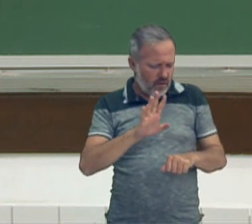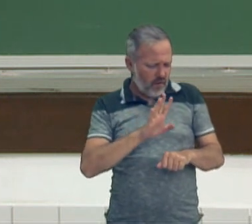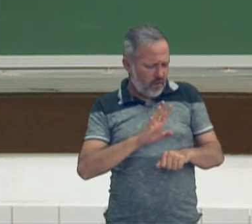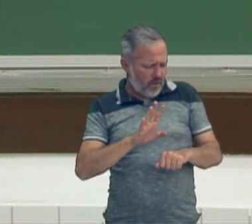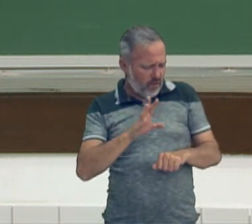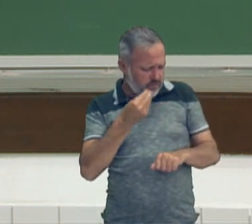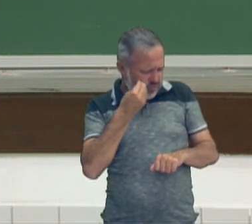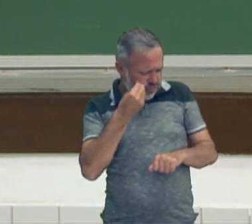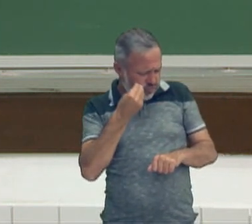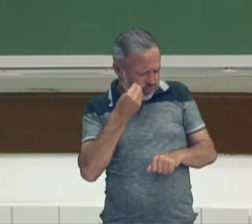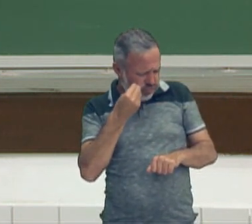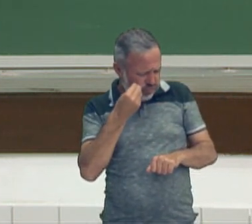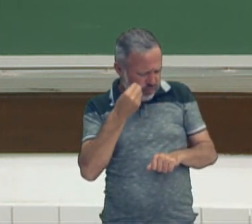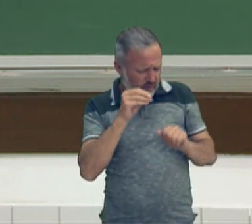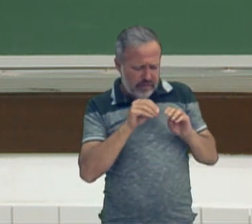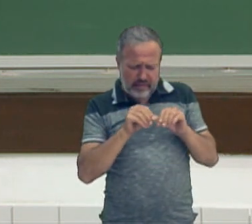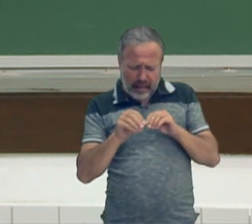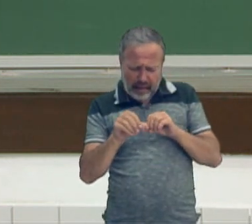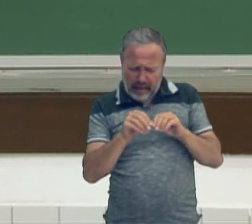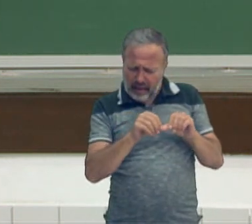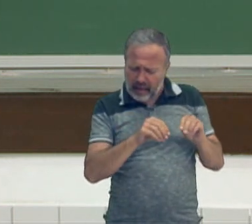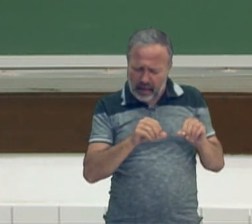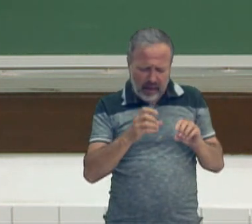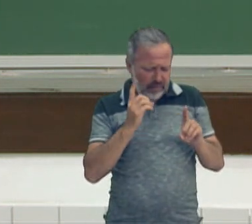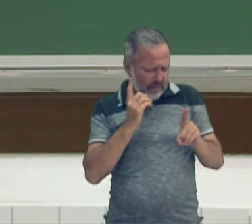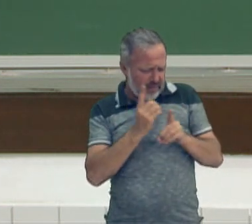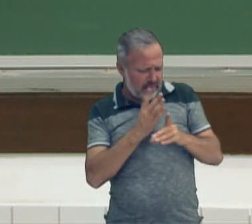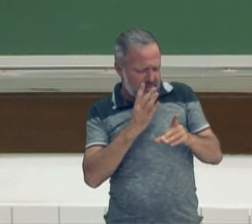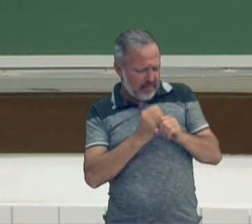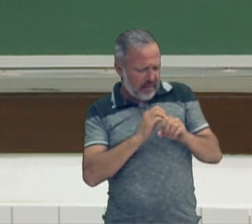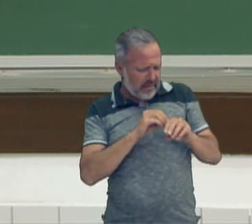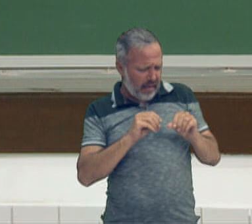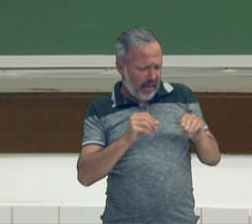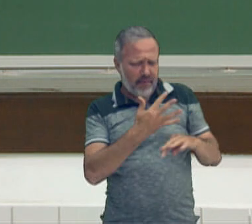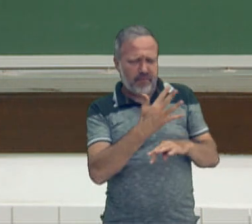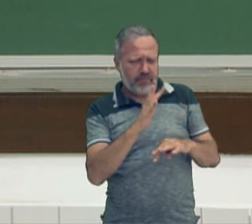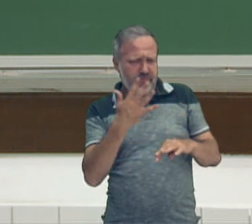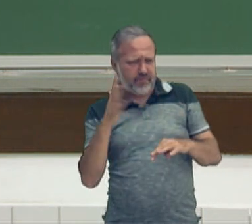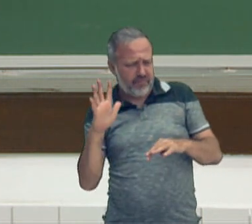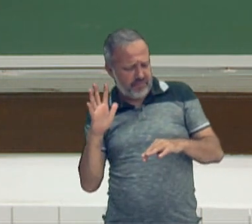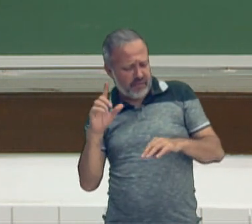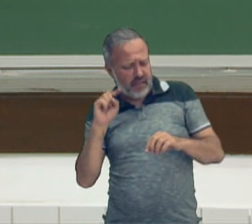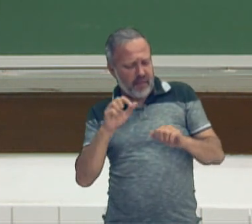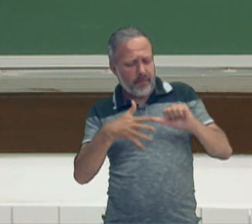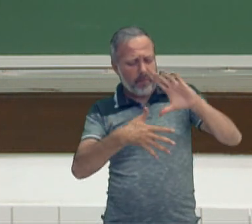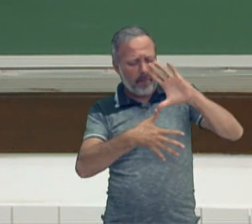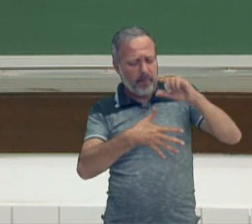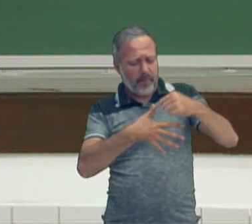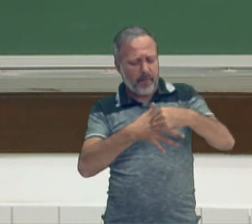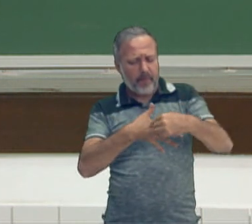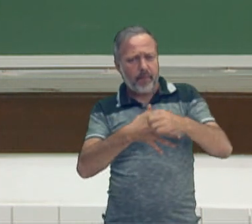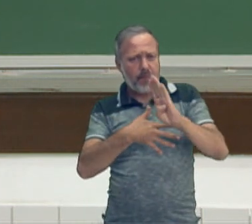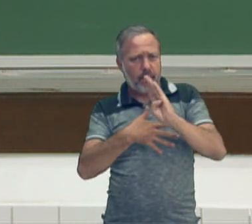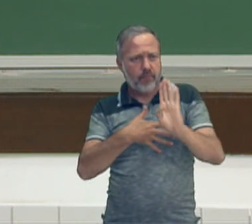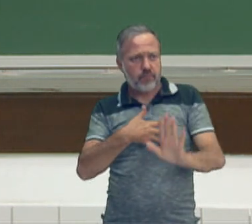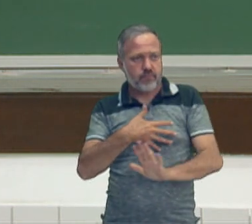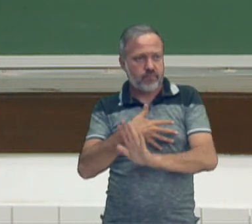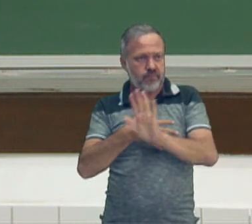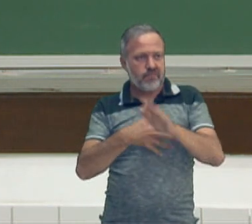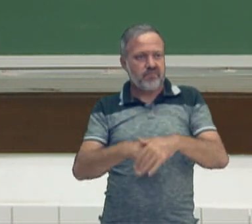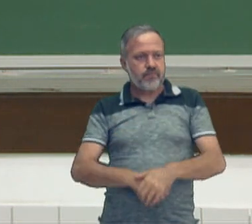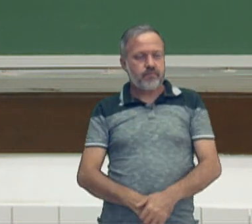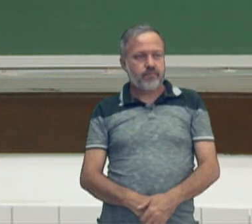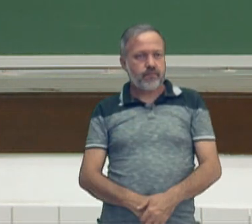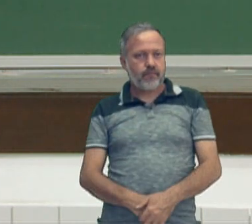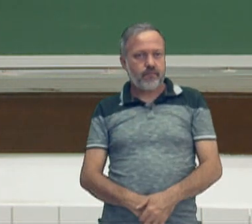portugueses, colonizados, né, por portugueses e espanhóis, seriam América Latina. Seguindo, um quiz